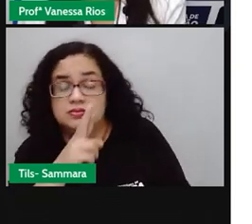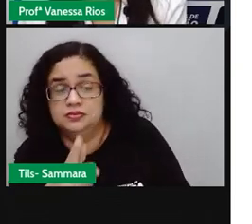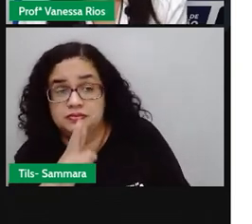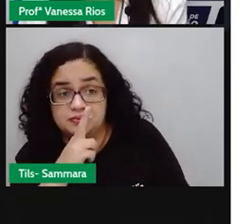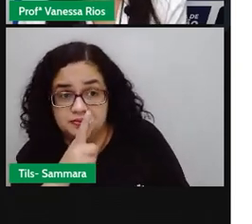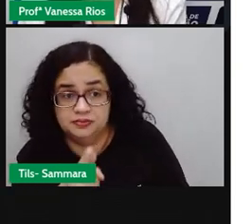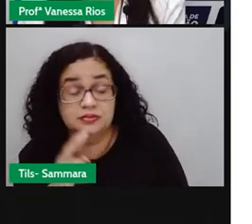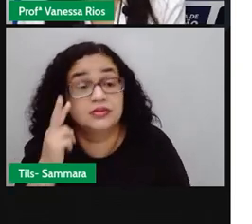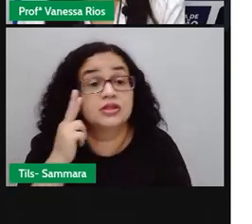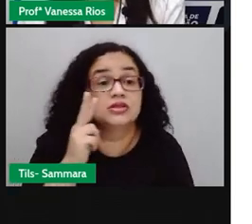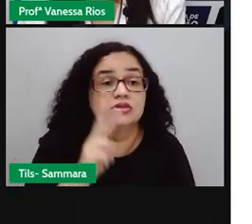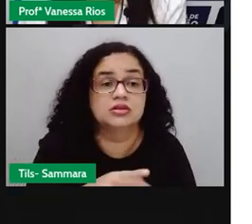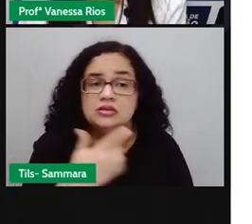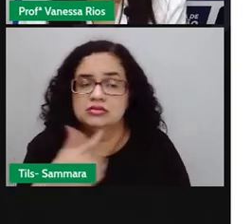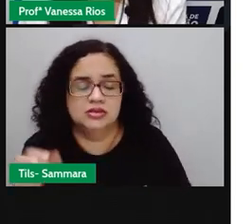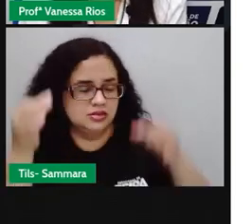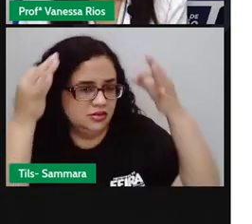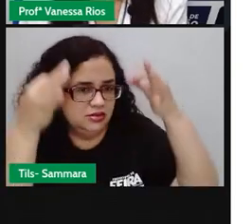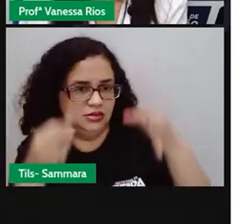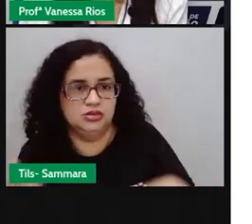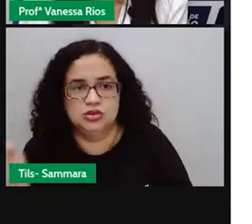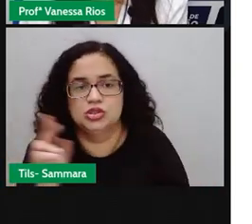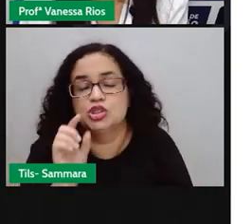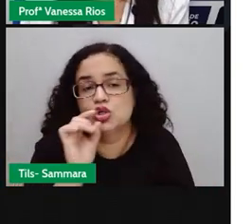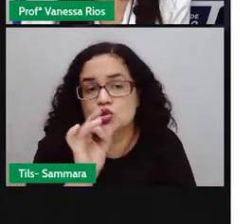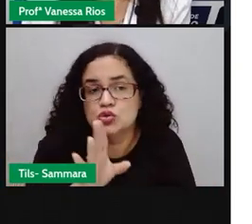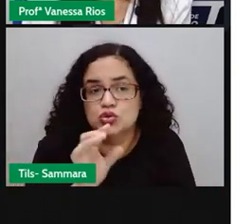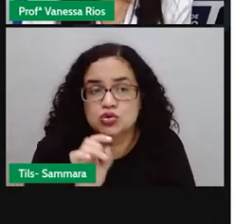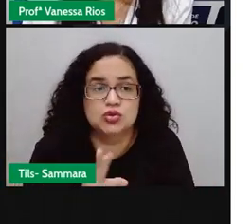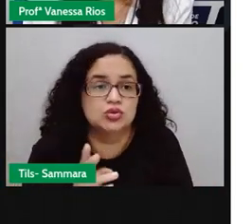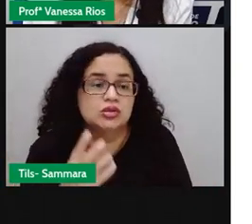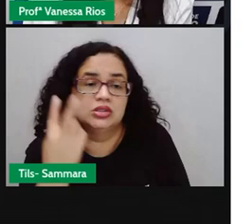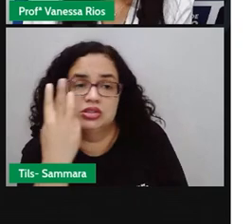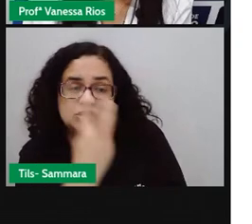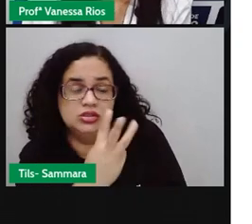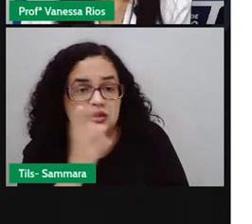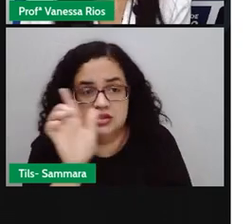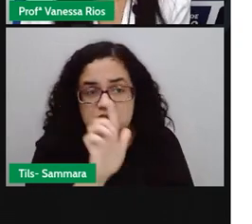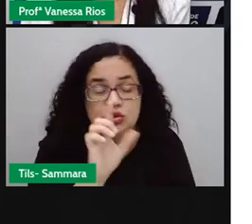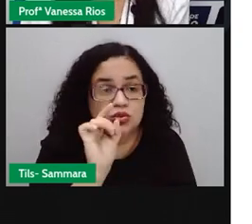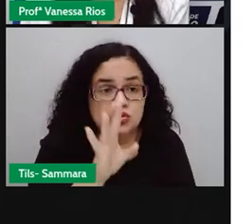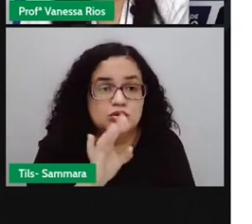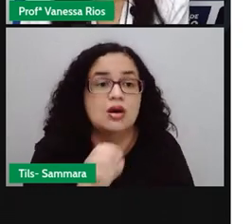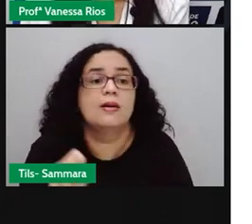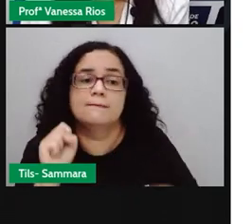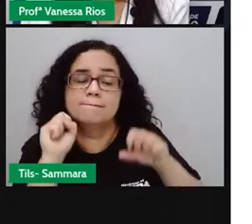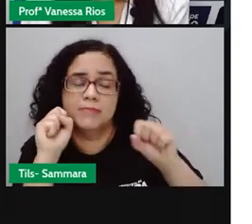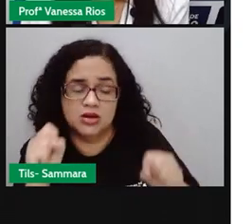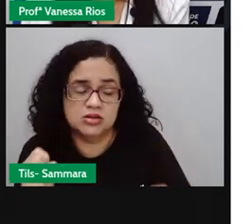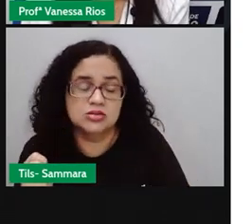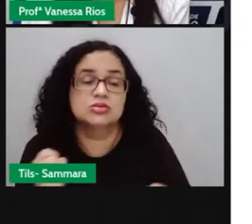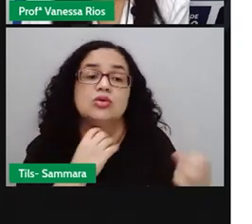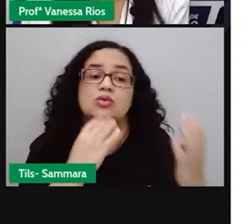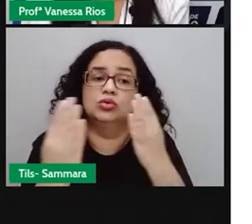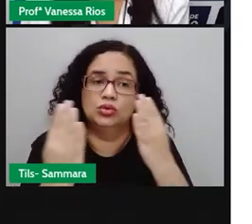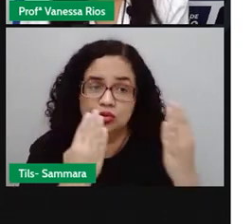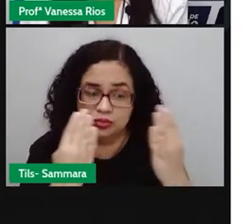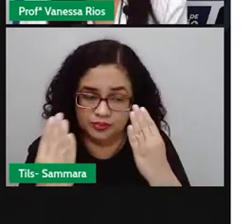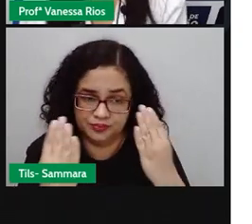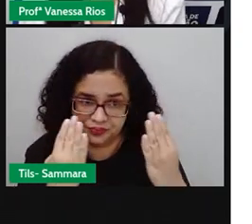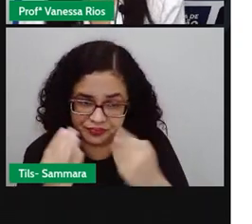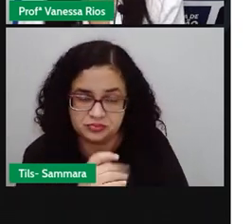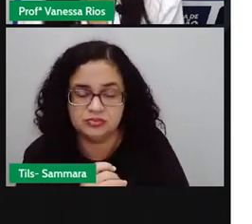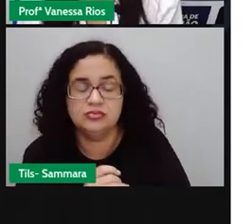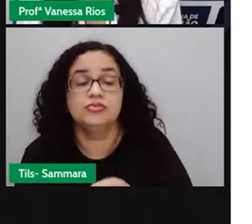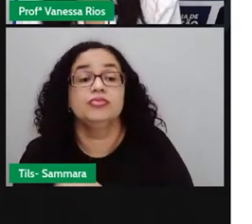A gente já viu que não dá certo é usar apenas a jarra de 3 litros, mas outras combinações, né, em relação